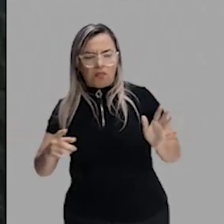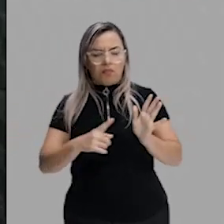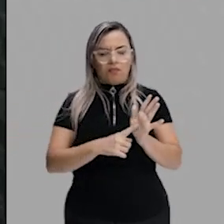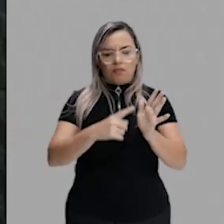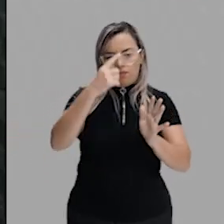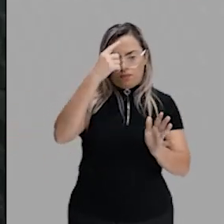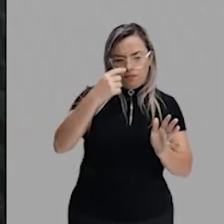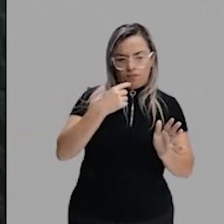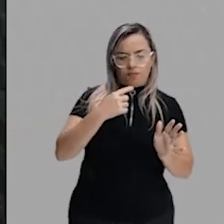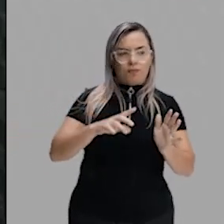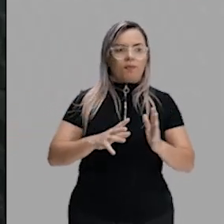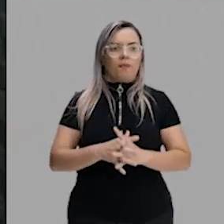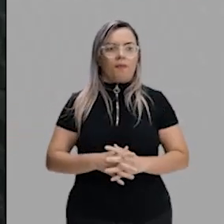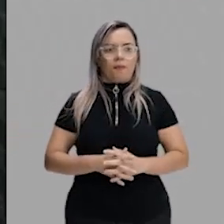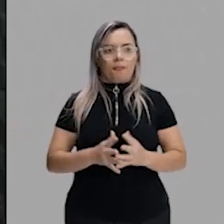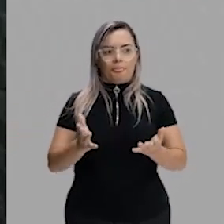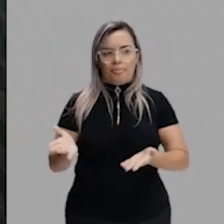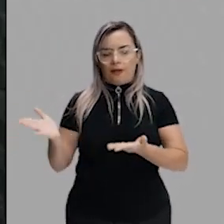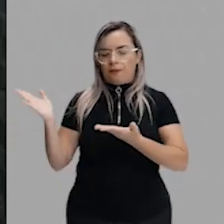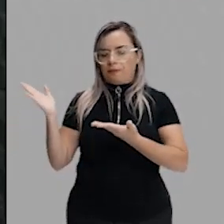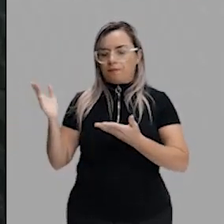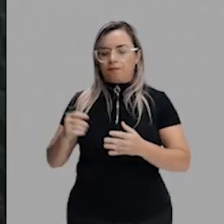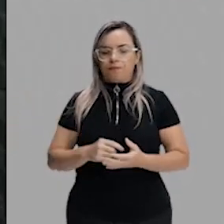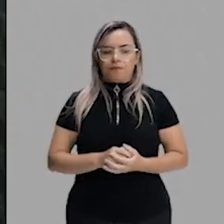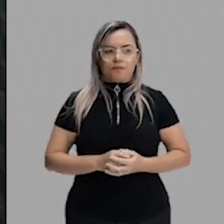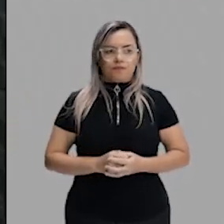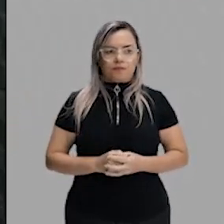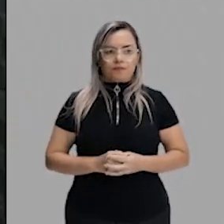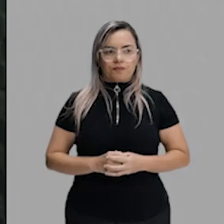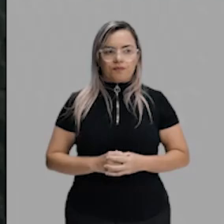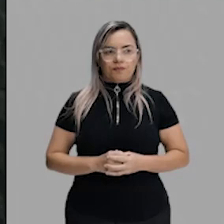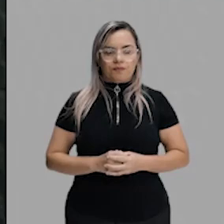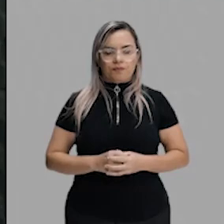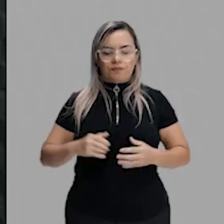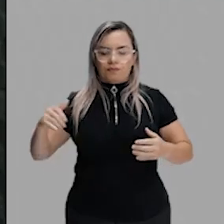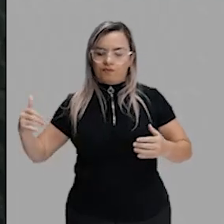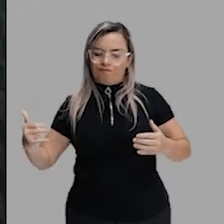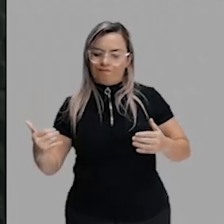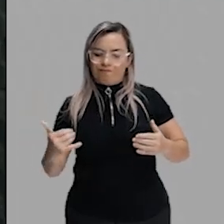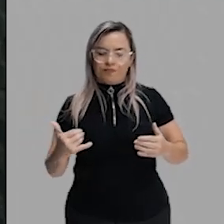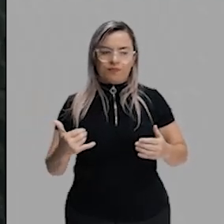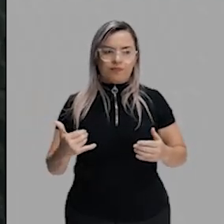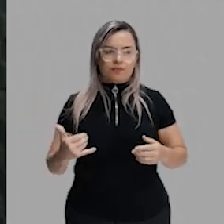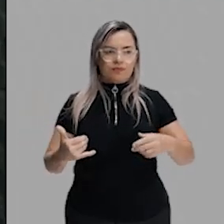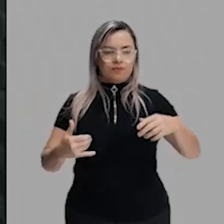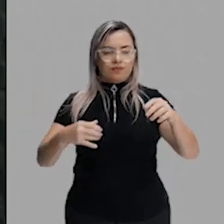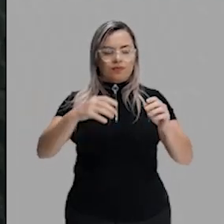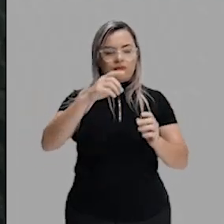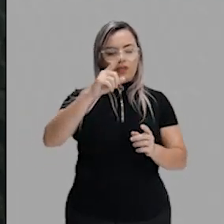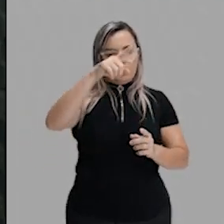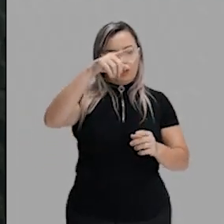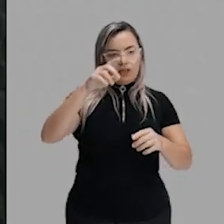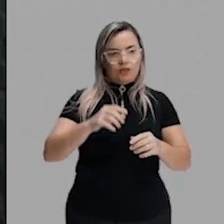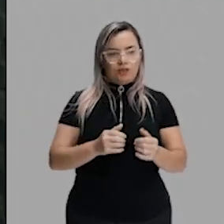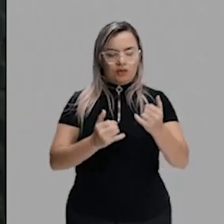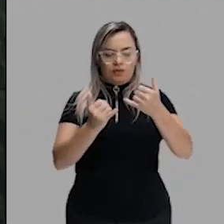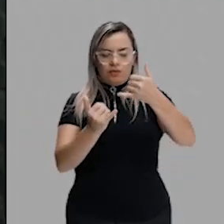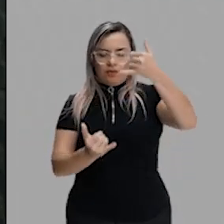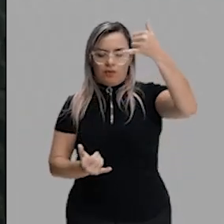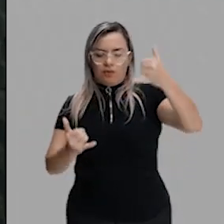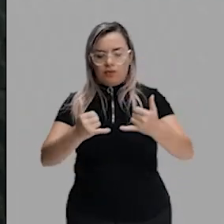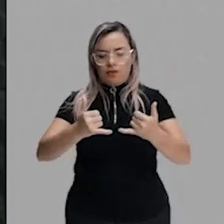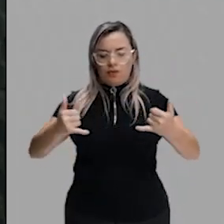Então, nós vamos ter, ó, chamar aqui de DDP e esse aqui de corrente. No resistor ôhmico, ele sempre vai ser aqui, ó,